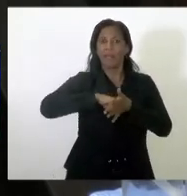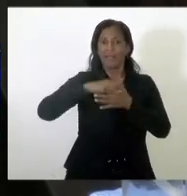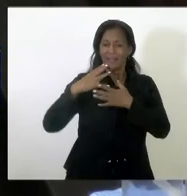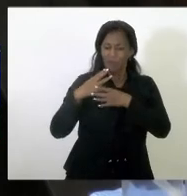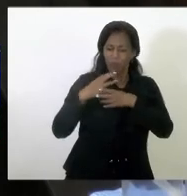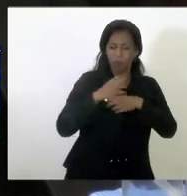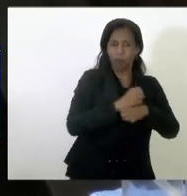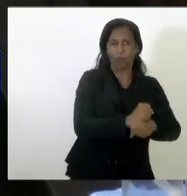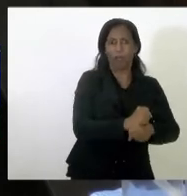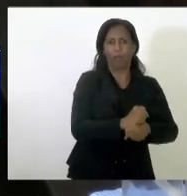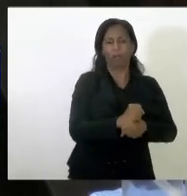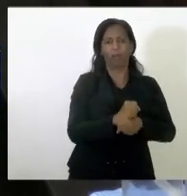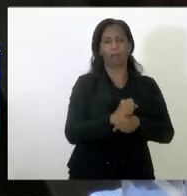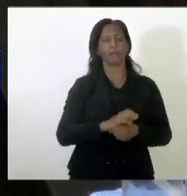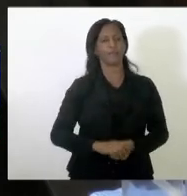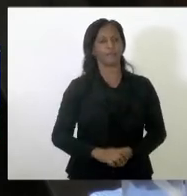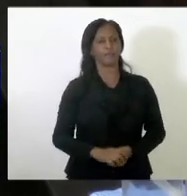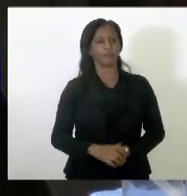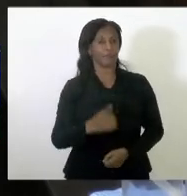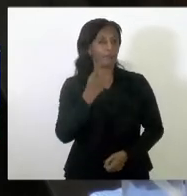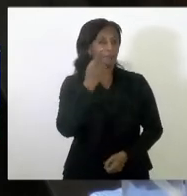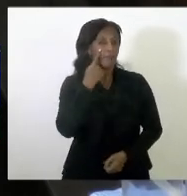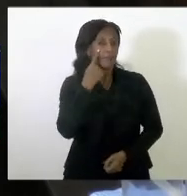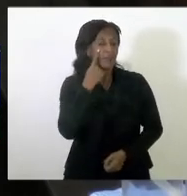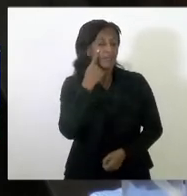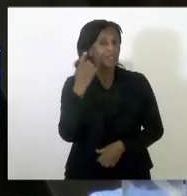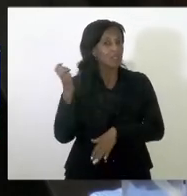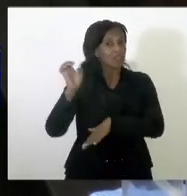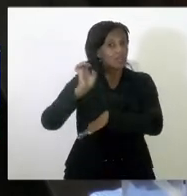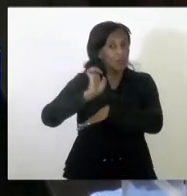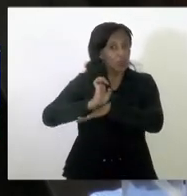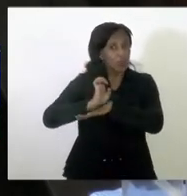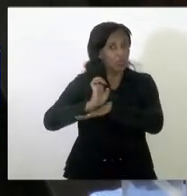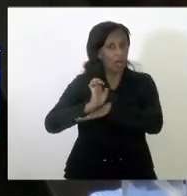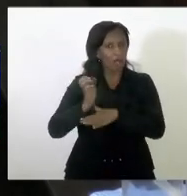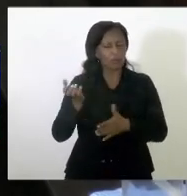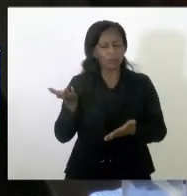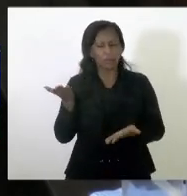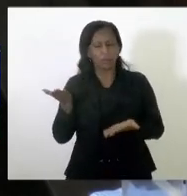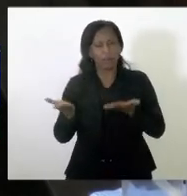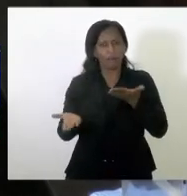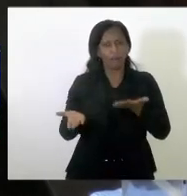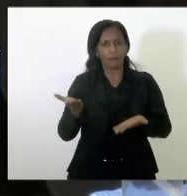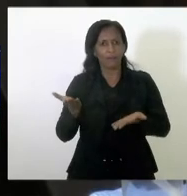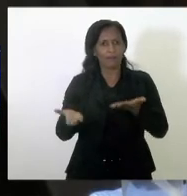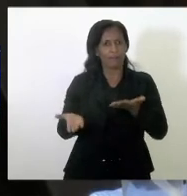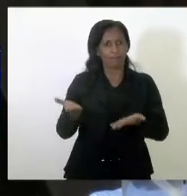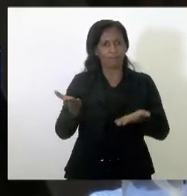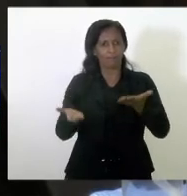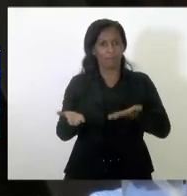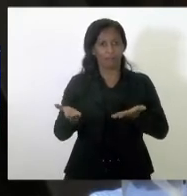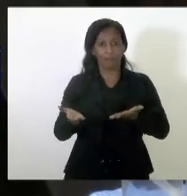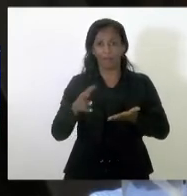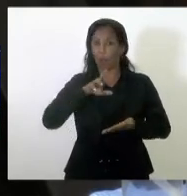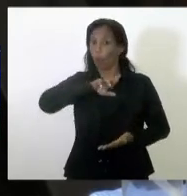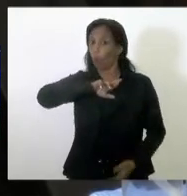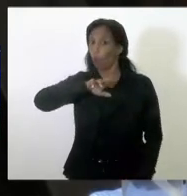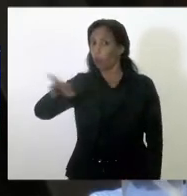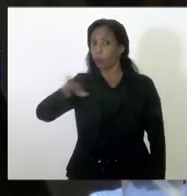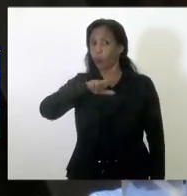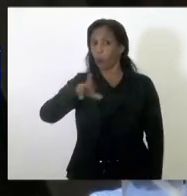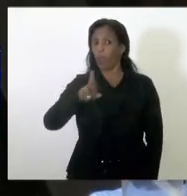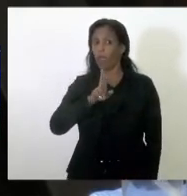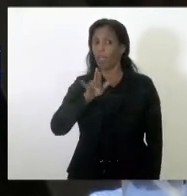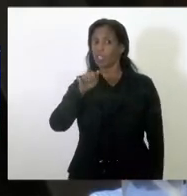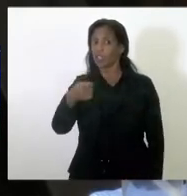contas, não é? Para ver se o Estado se reequilibra do ponto de vista fiscal. Portanto, não será pelo regime